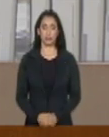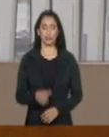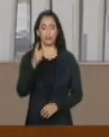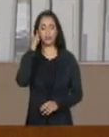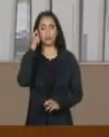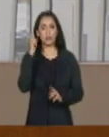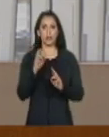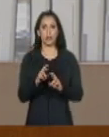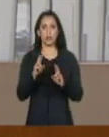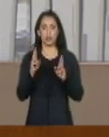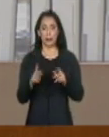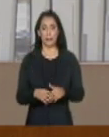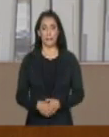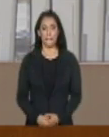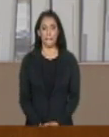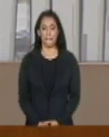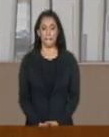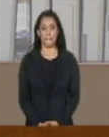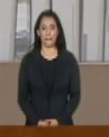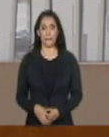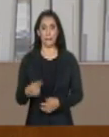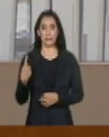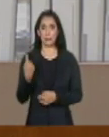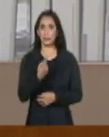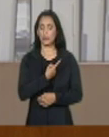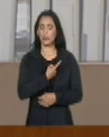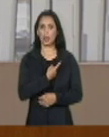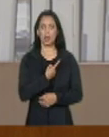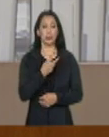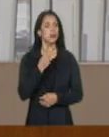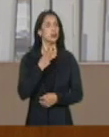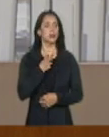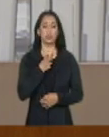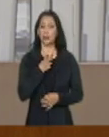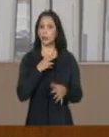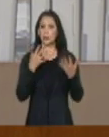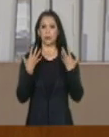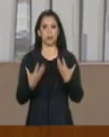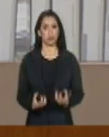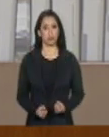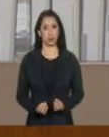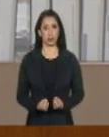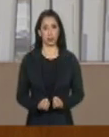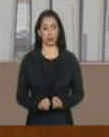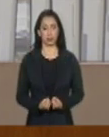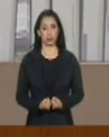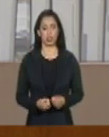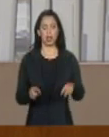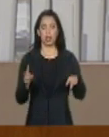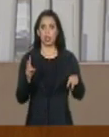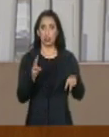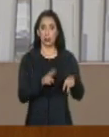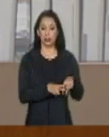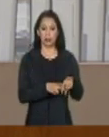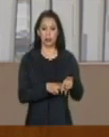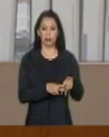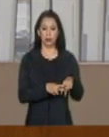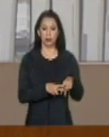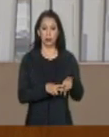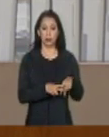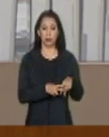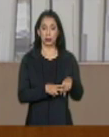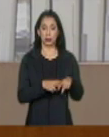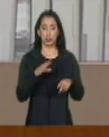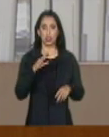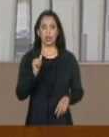diferentemente, nós não poderíamos aceitar as prisões cautelares, como